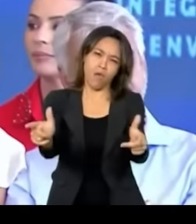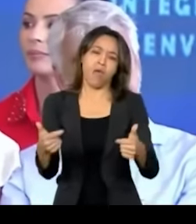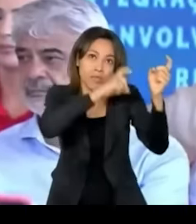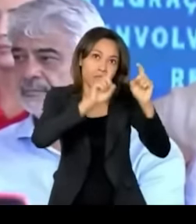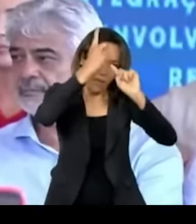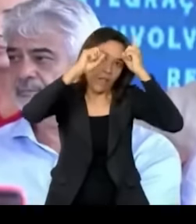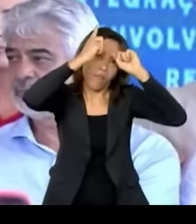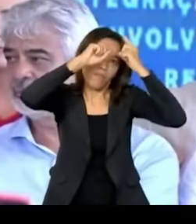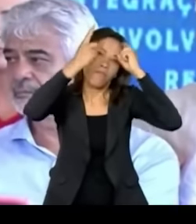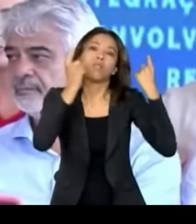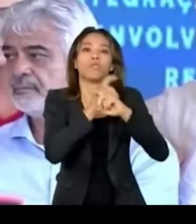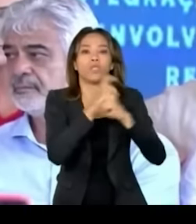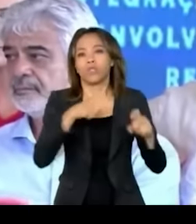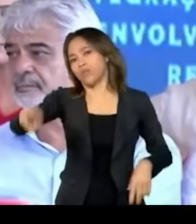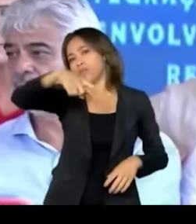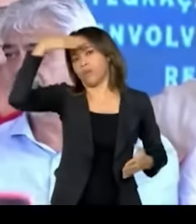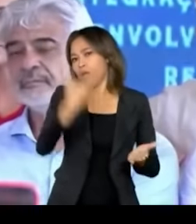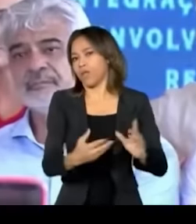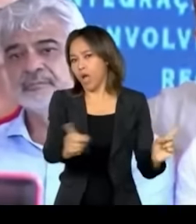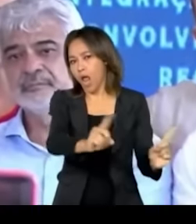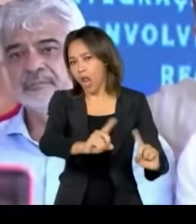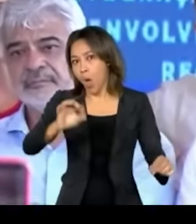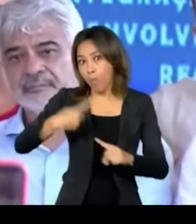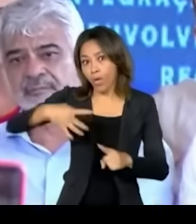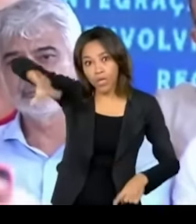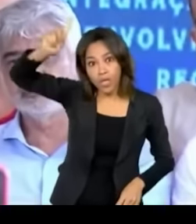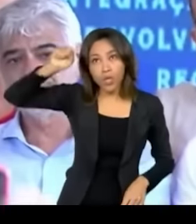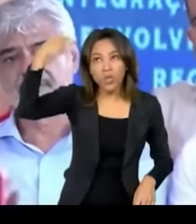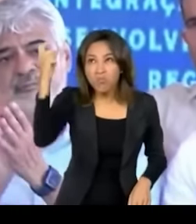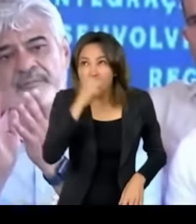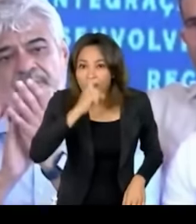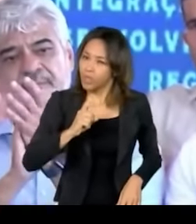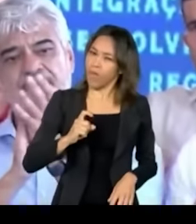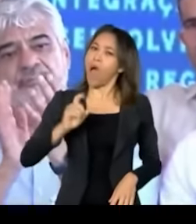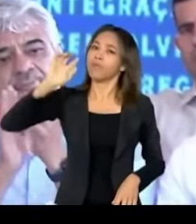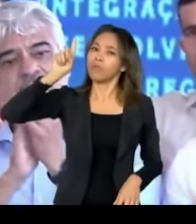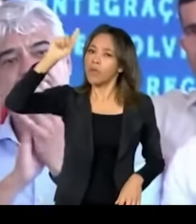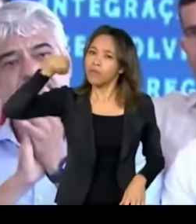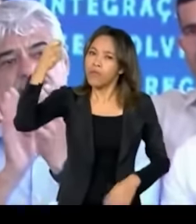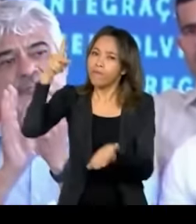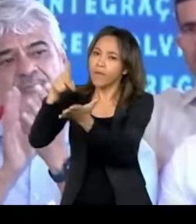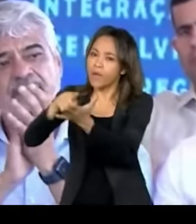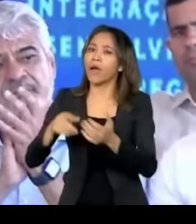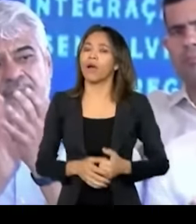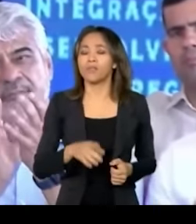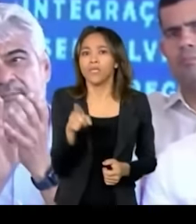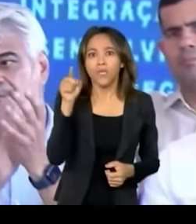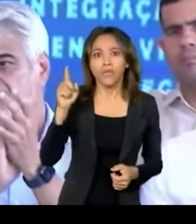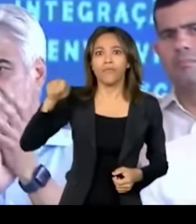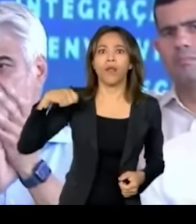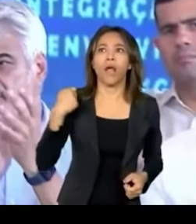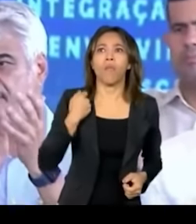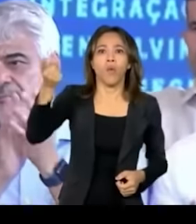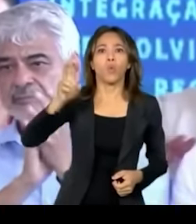dom de Deus que a gente não pode acreditar porque Deus não é mentira Deus é né u o nome de Deus